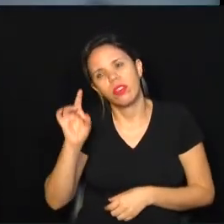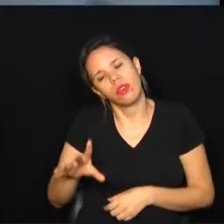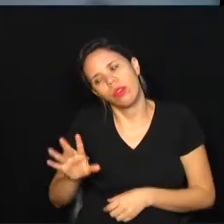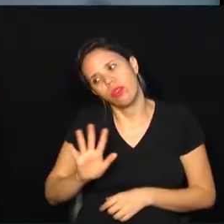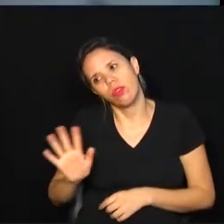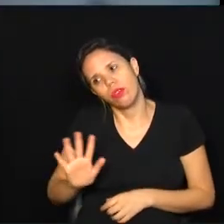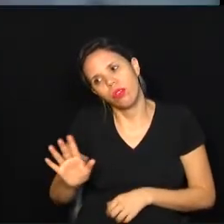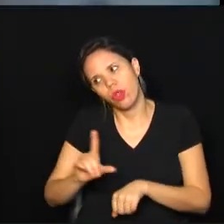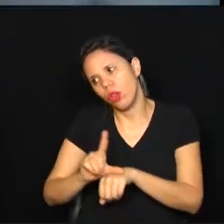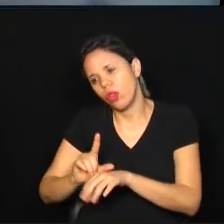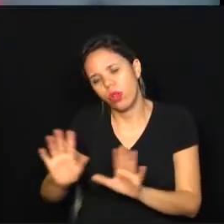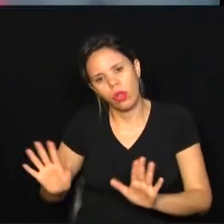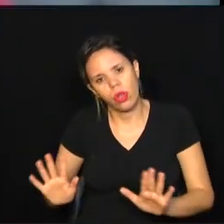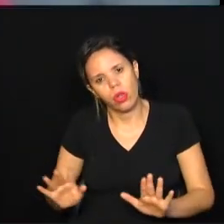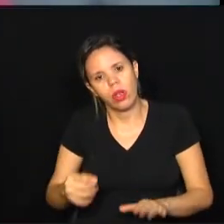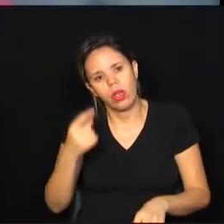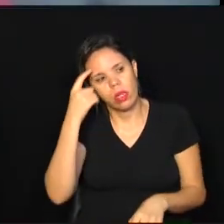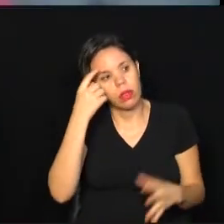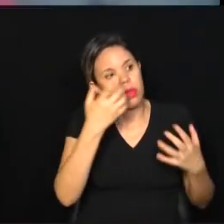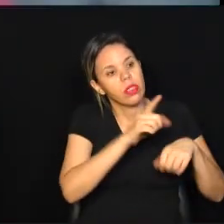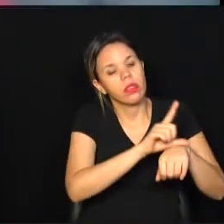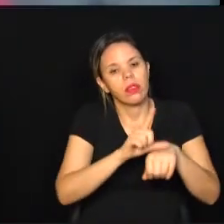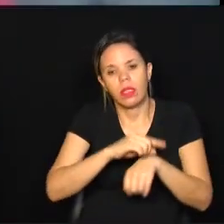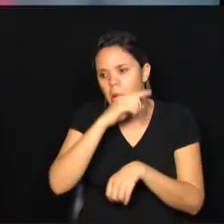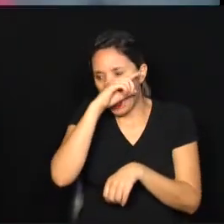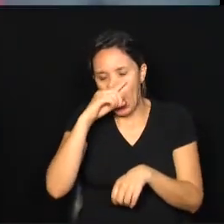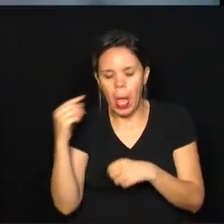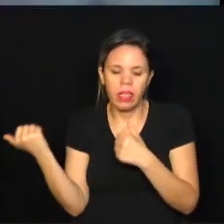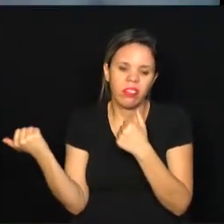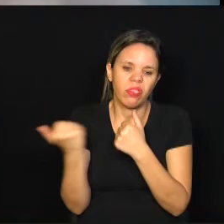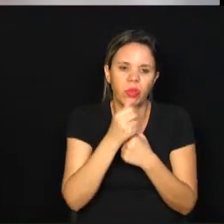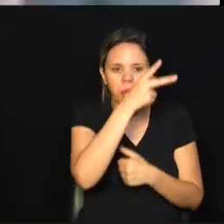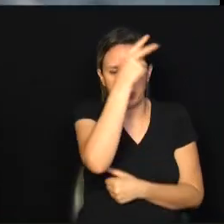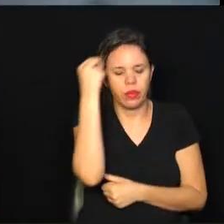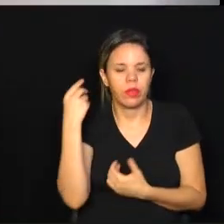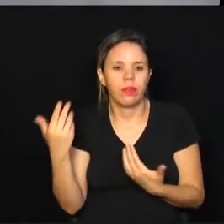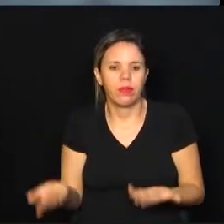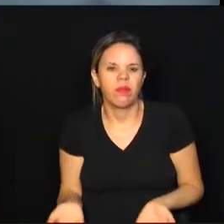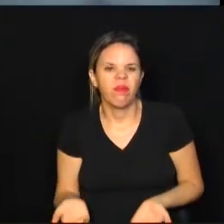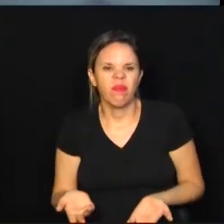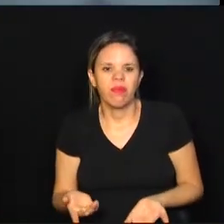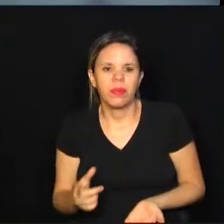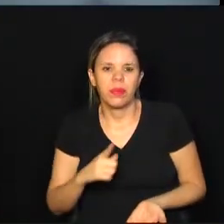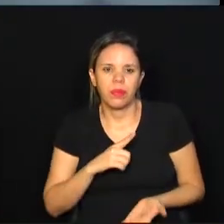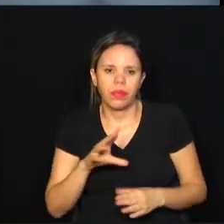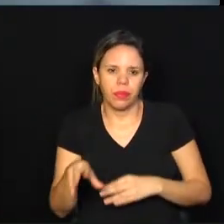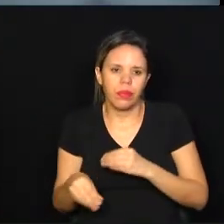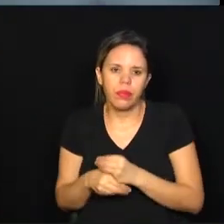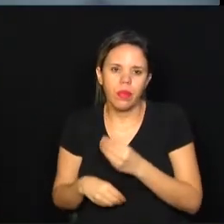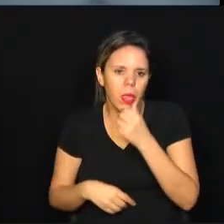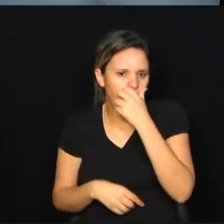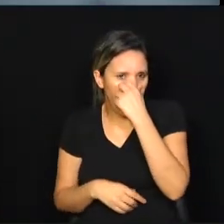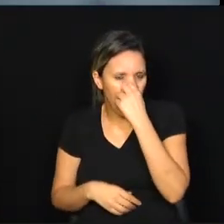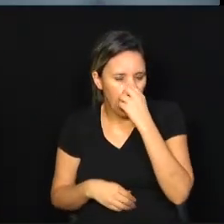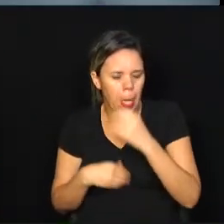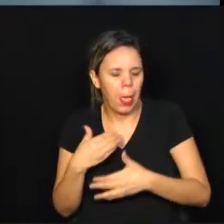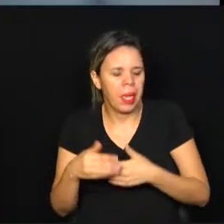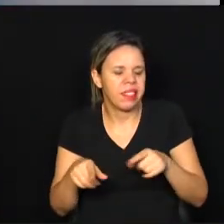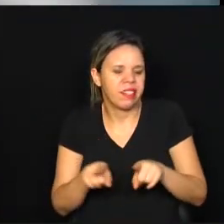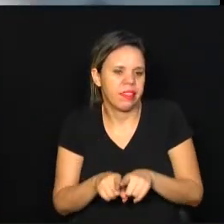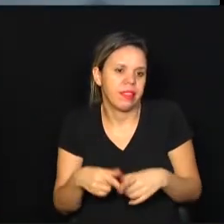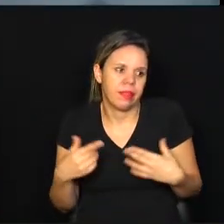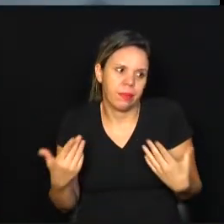no comerciante. Quem tem que pensar no comerciante é a subprefeitura. E aí a gente tem a complementaridade desse processo, né?